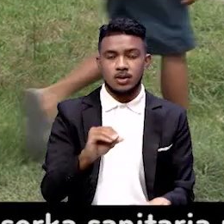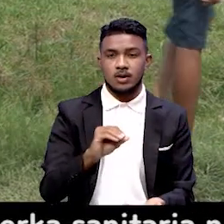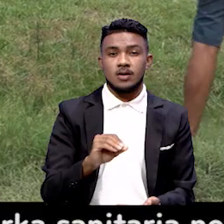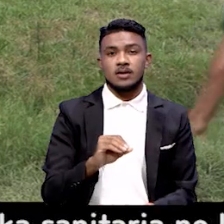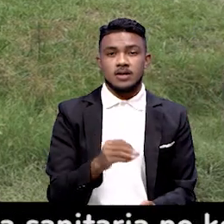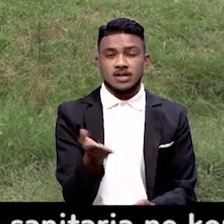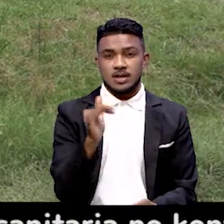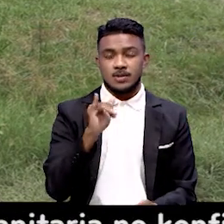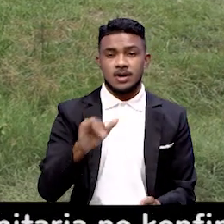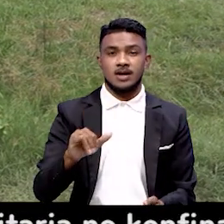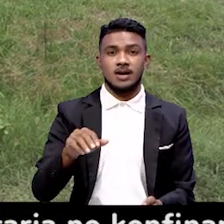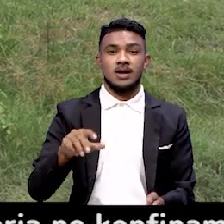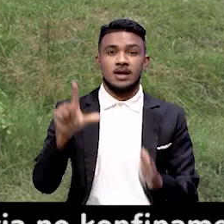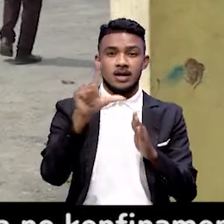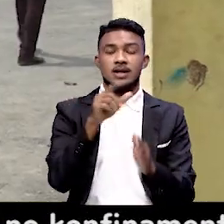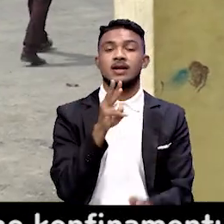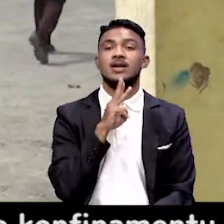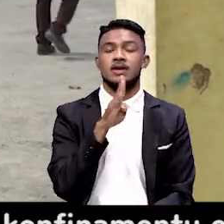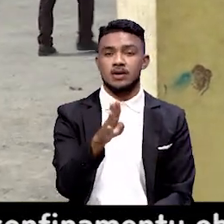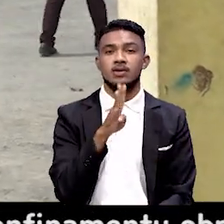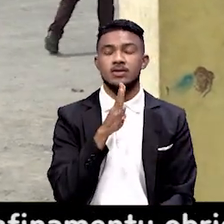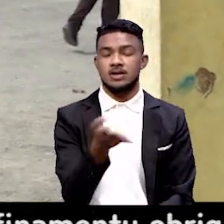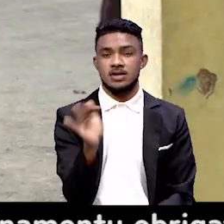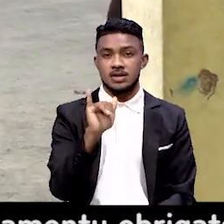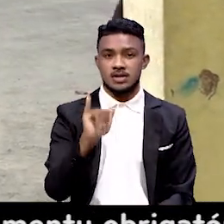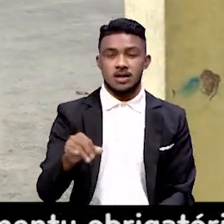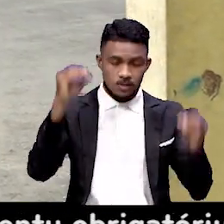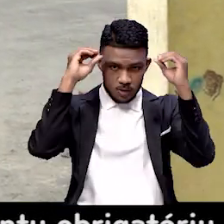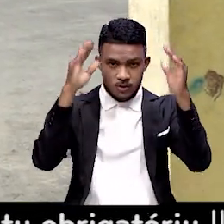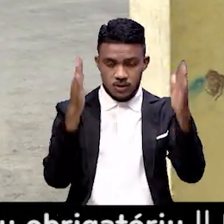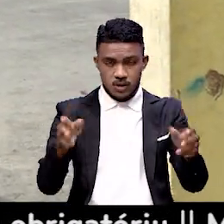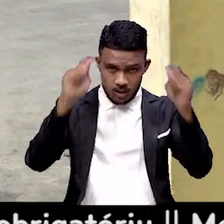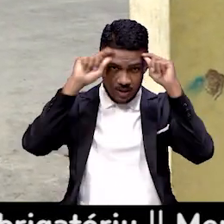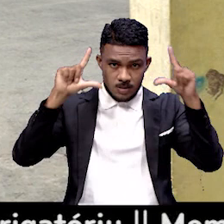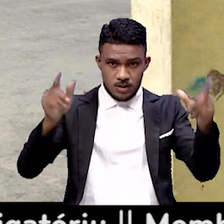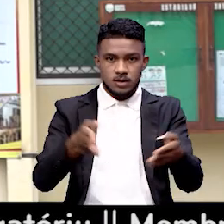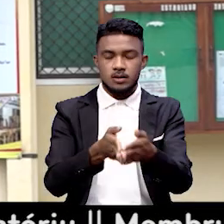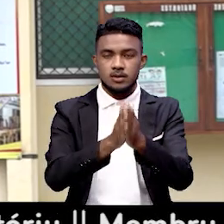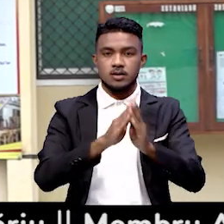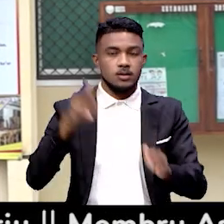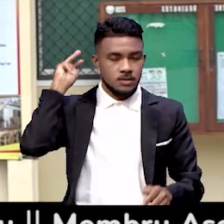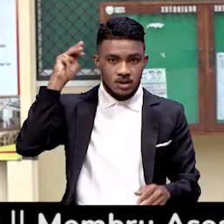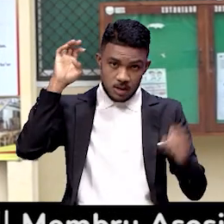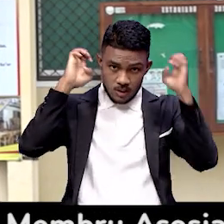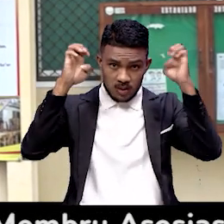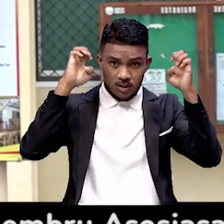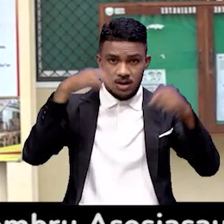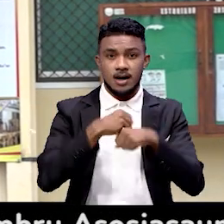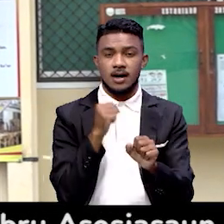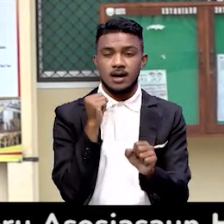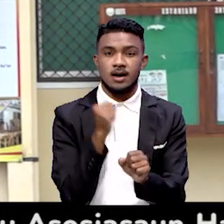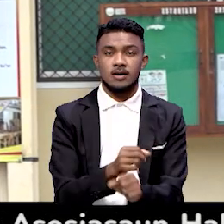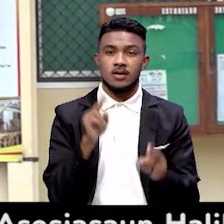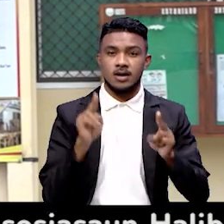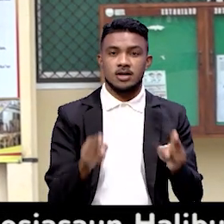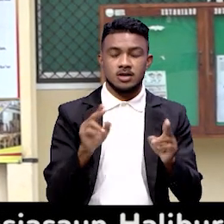nomos ba iha linguística. Presidente sindicato profesores Timor-Leste nemos husu Ministério Educação, atuhalo ona alteração